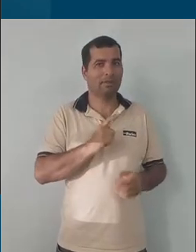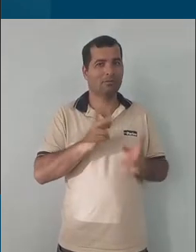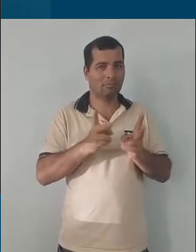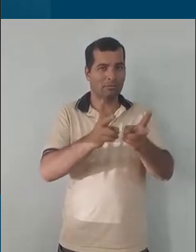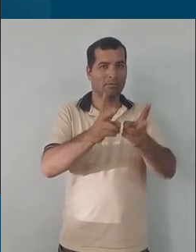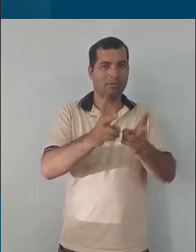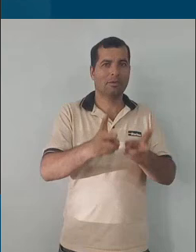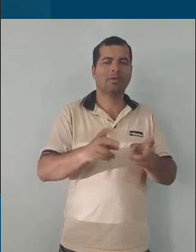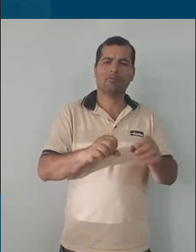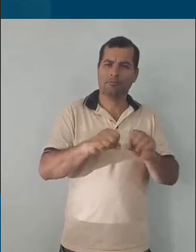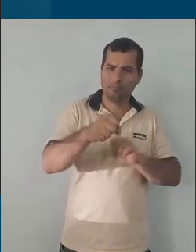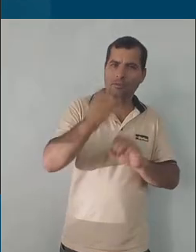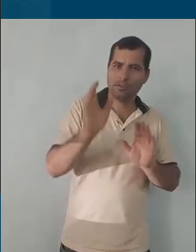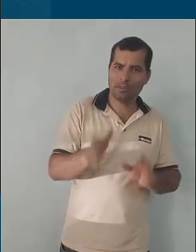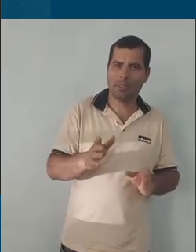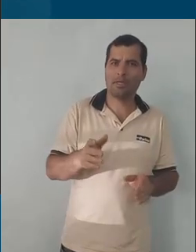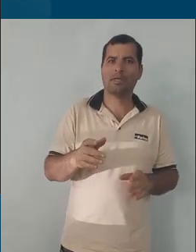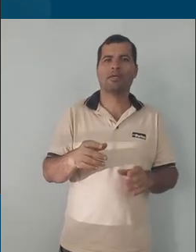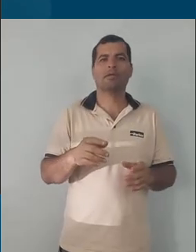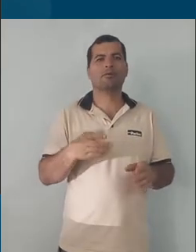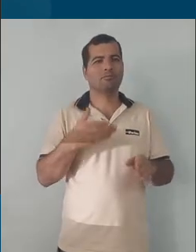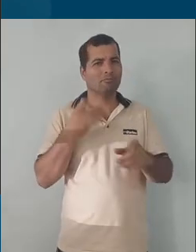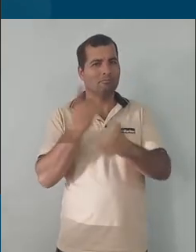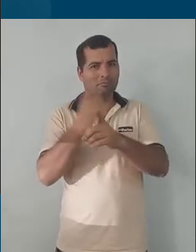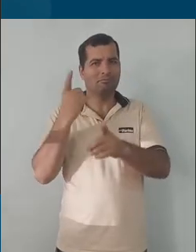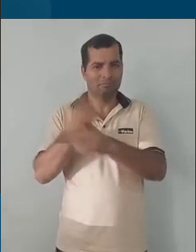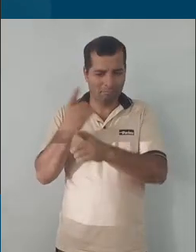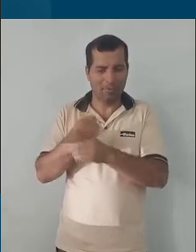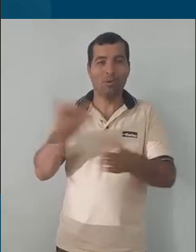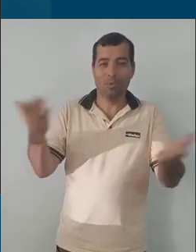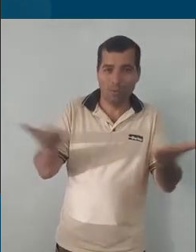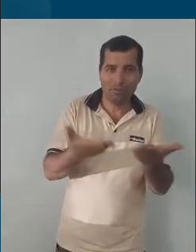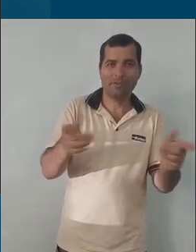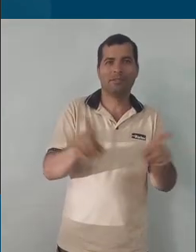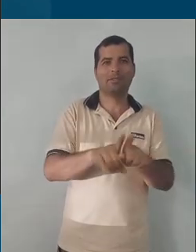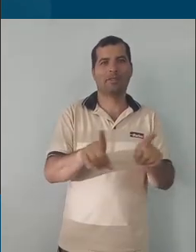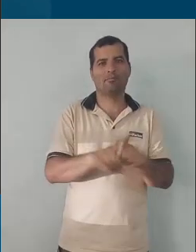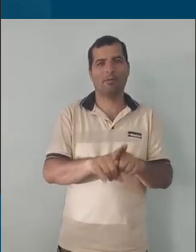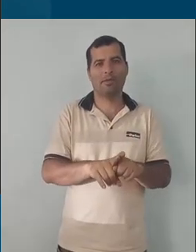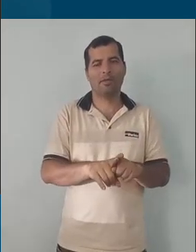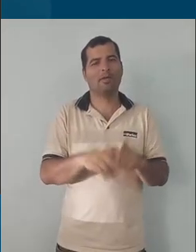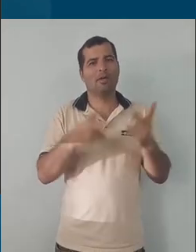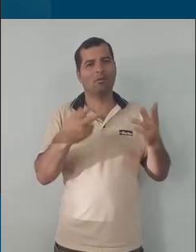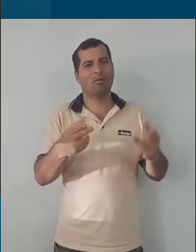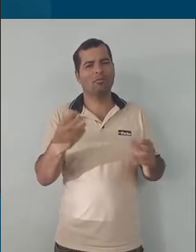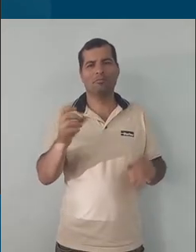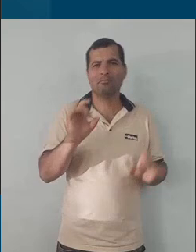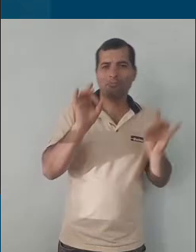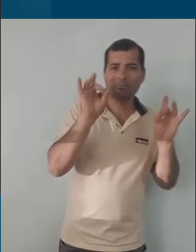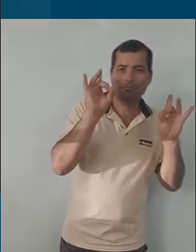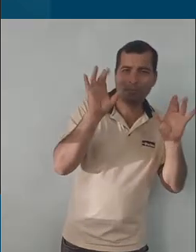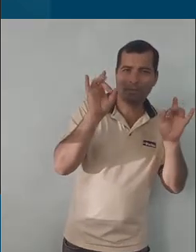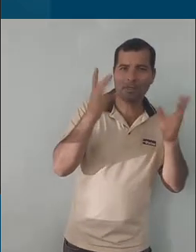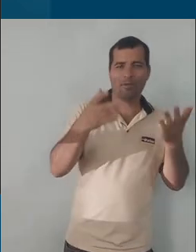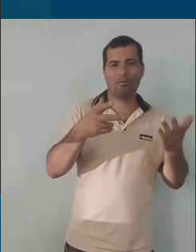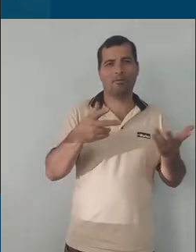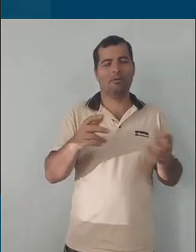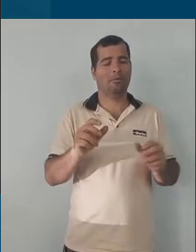de sessões formativas, e na sessão de hoje, que eu acho que coroa com muito êxito, né, com muito brilhantismo,